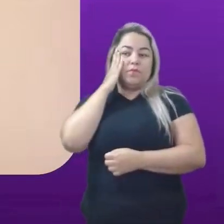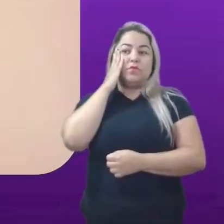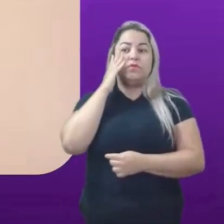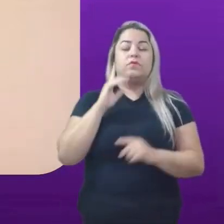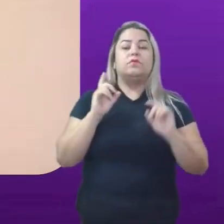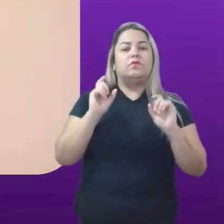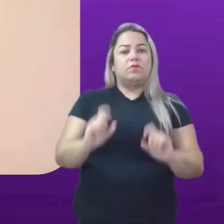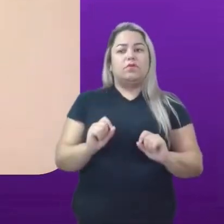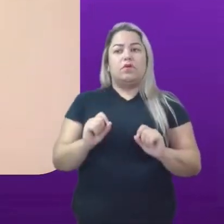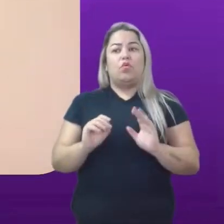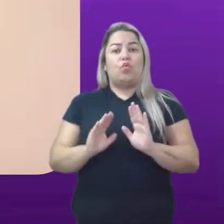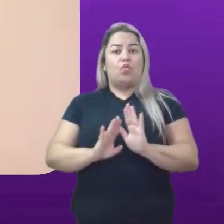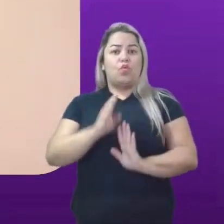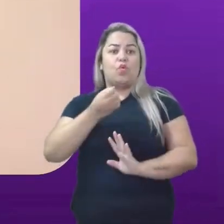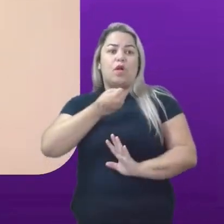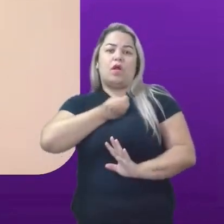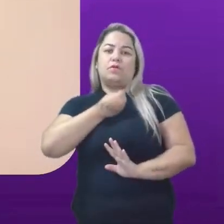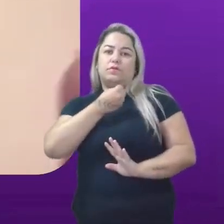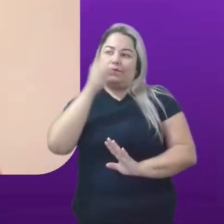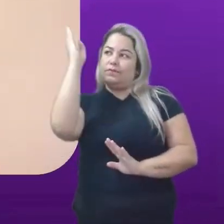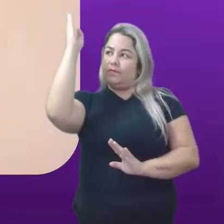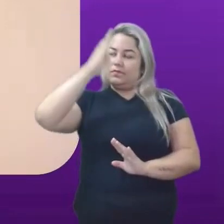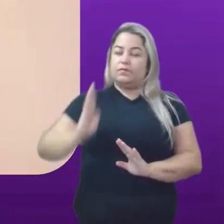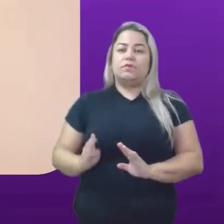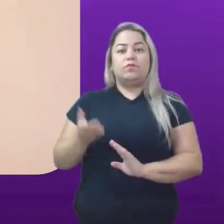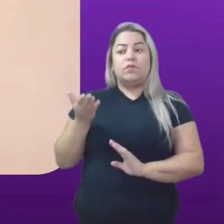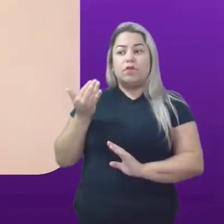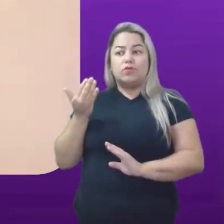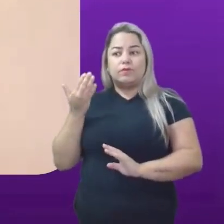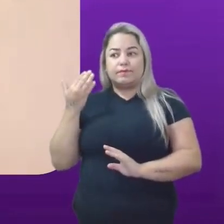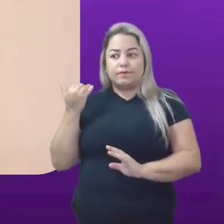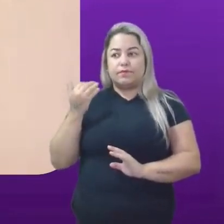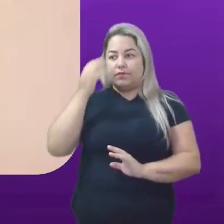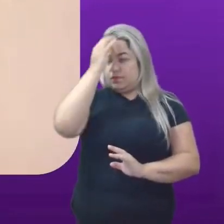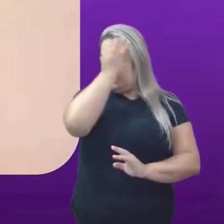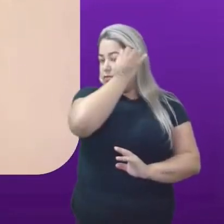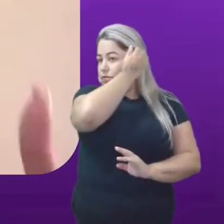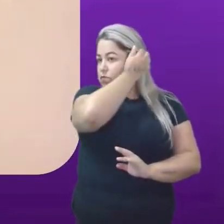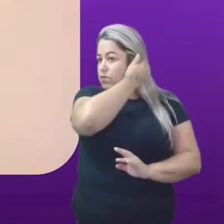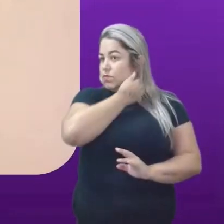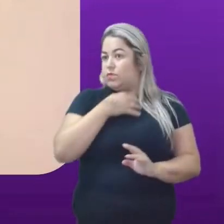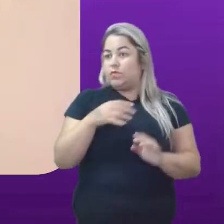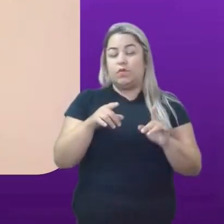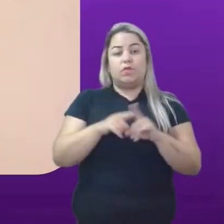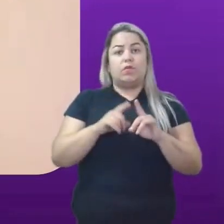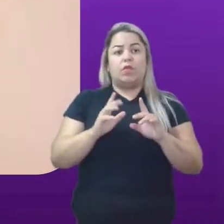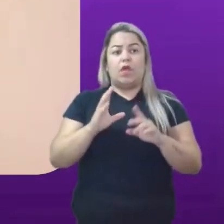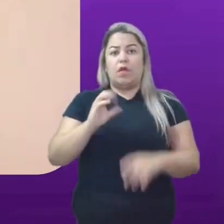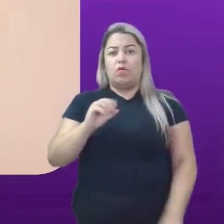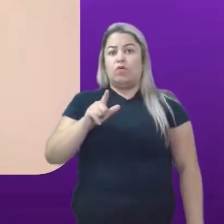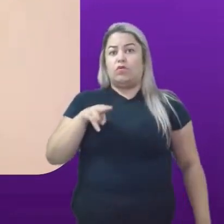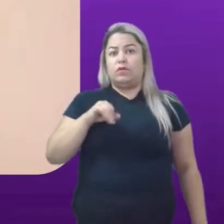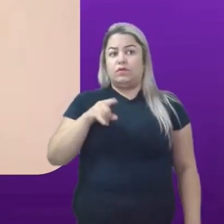habitacional é algo histórico no Brasil. A gente sabe que desde que a colonização ocupa